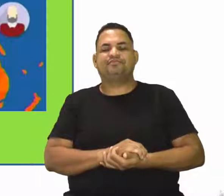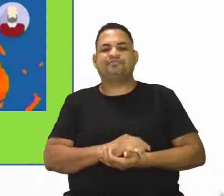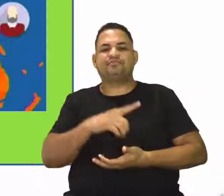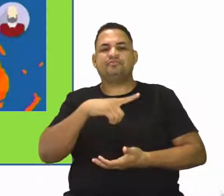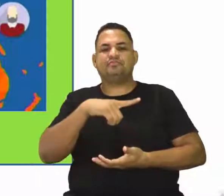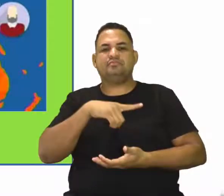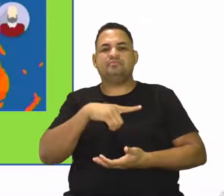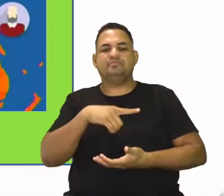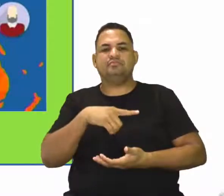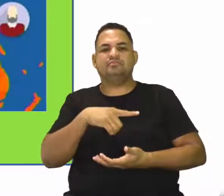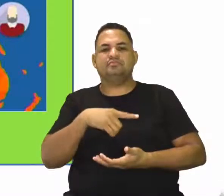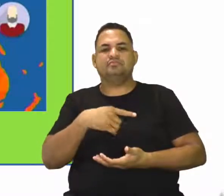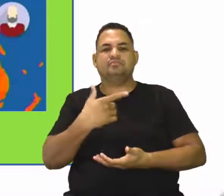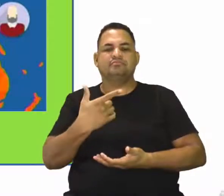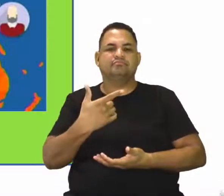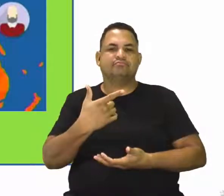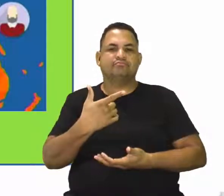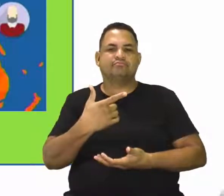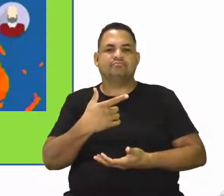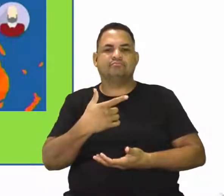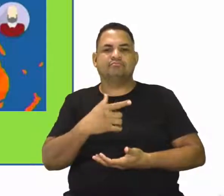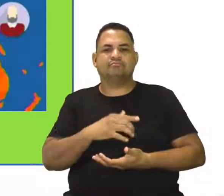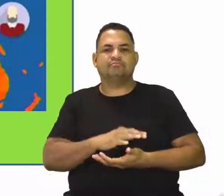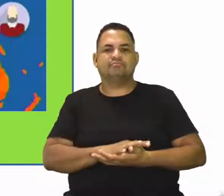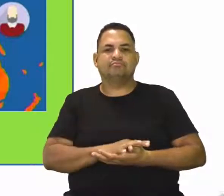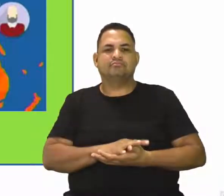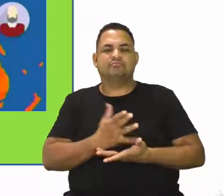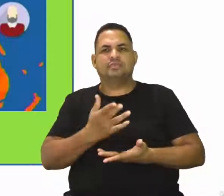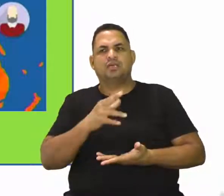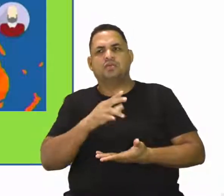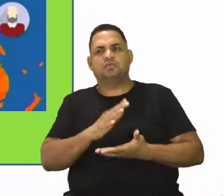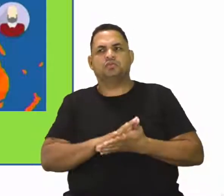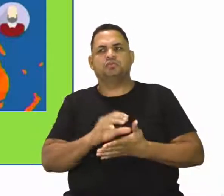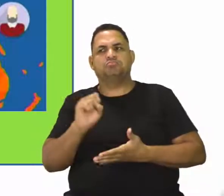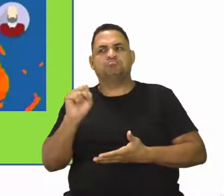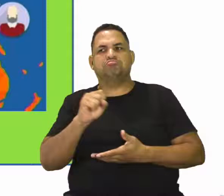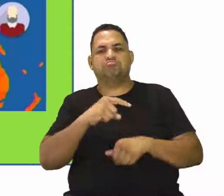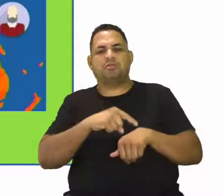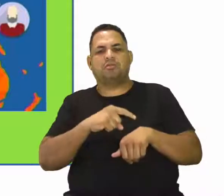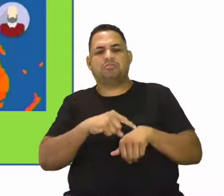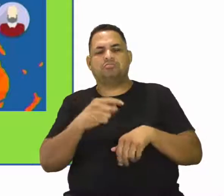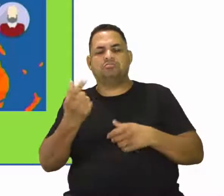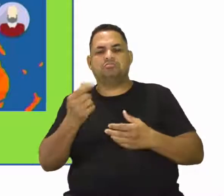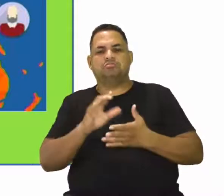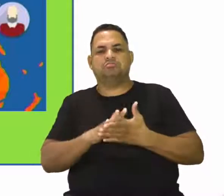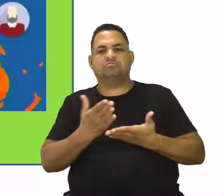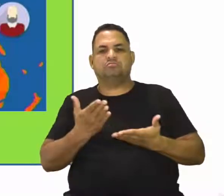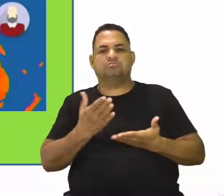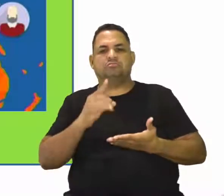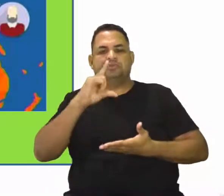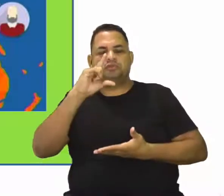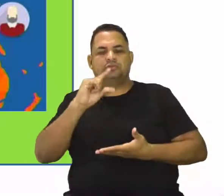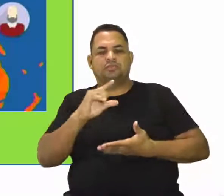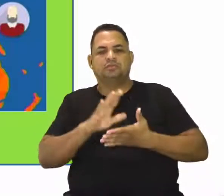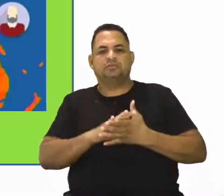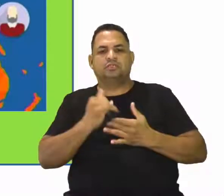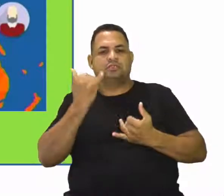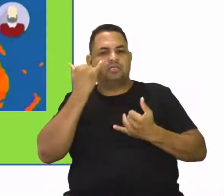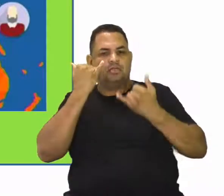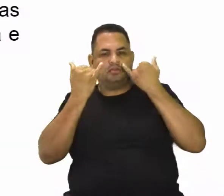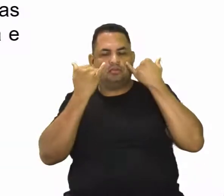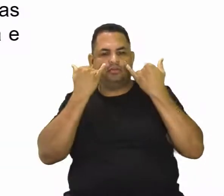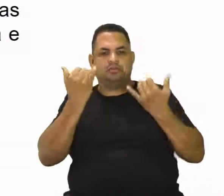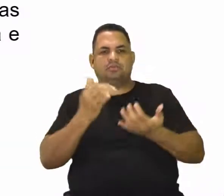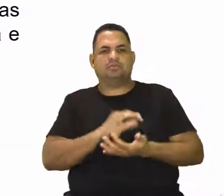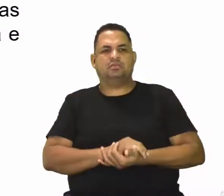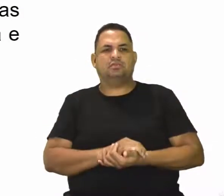ter uma queda, assim, expressiva de alguns segundos, mas chega a informação.